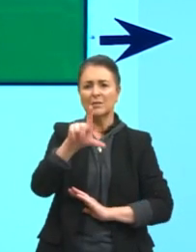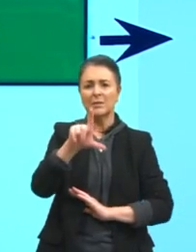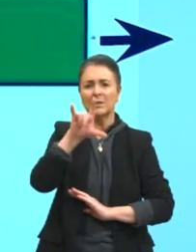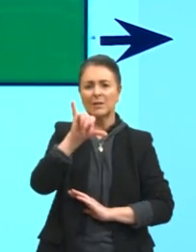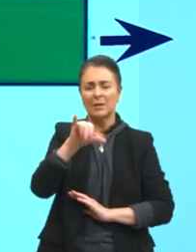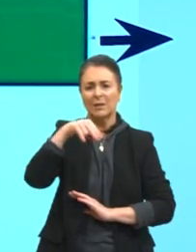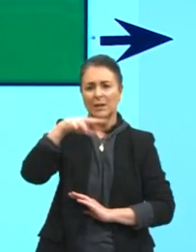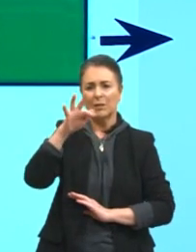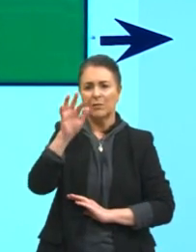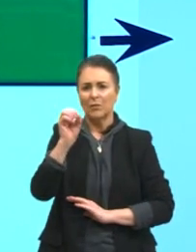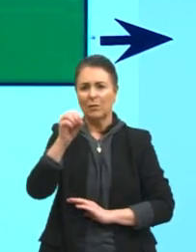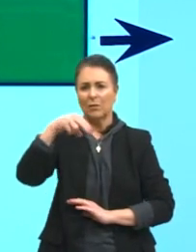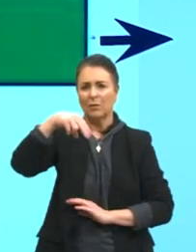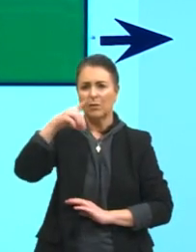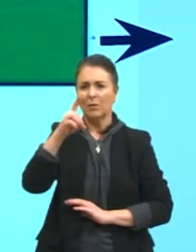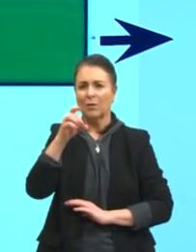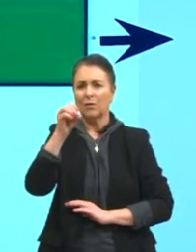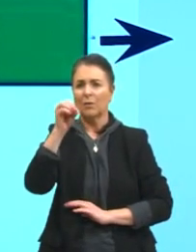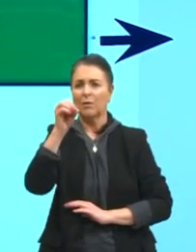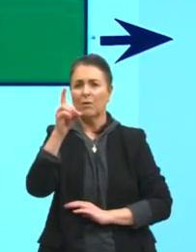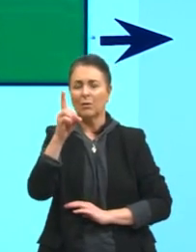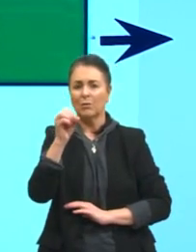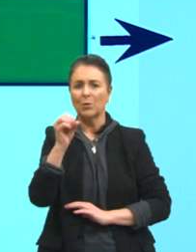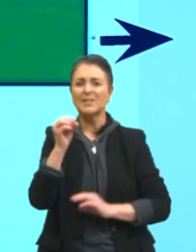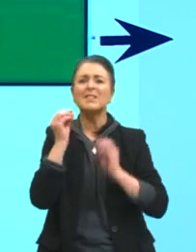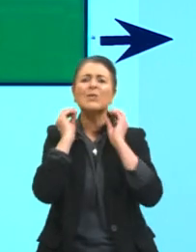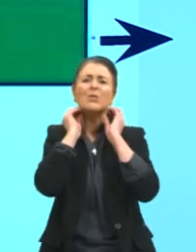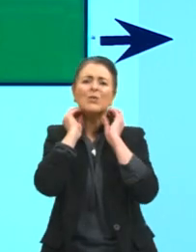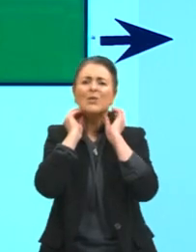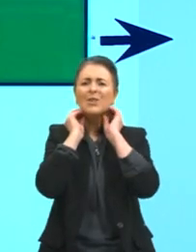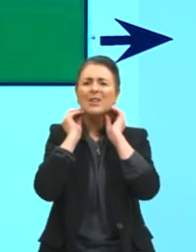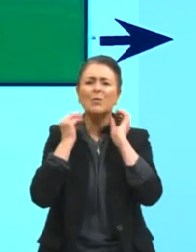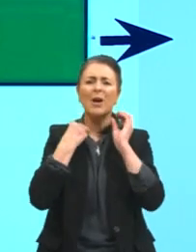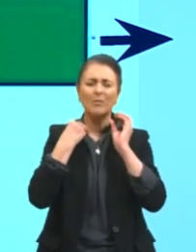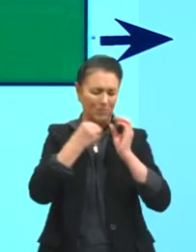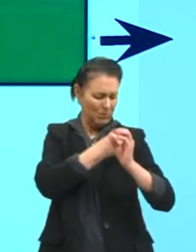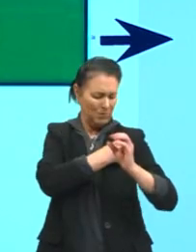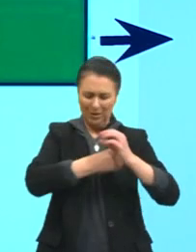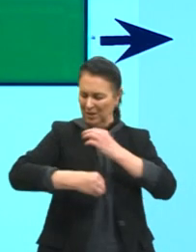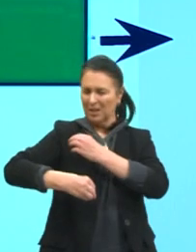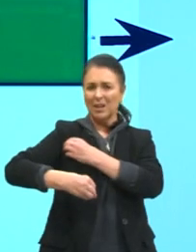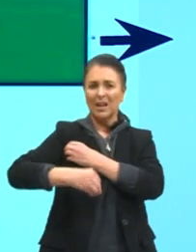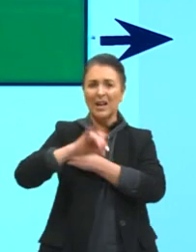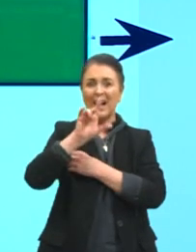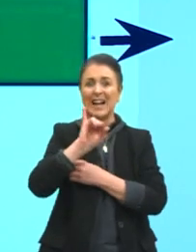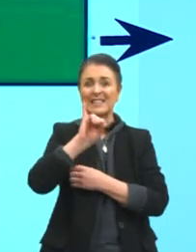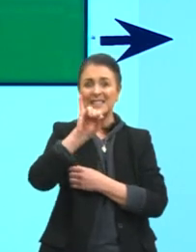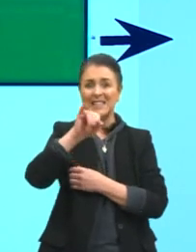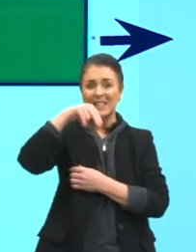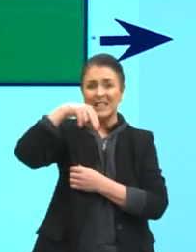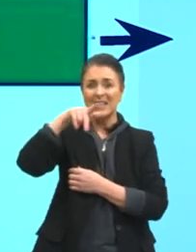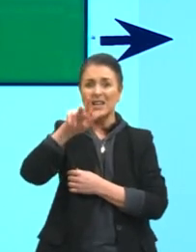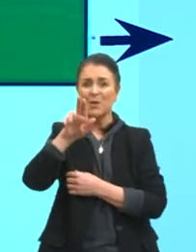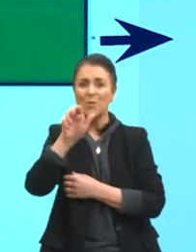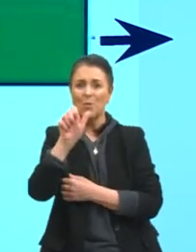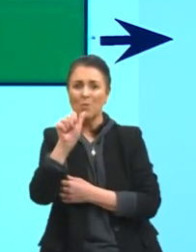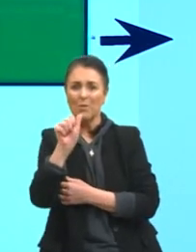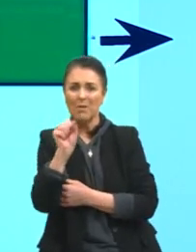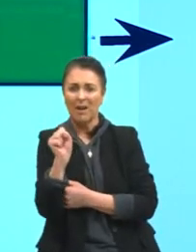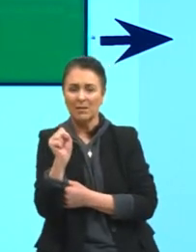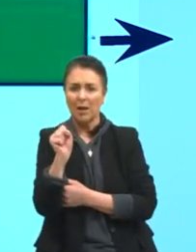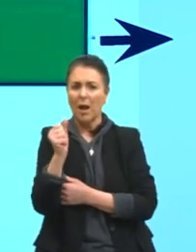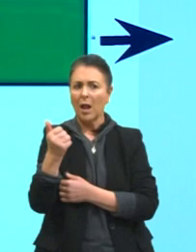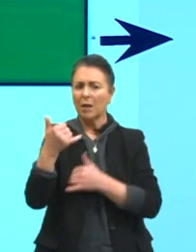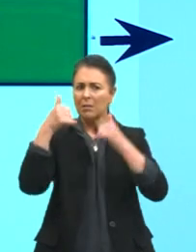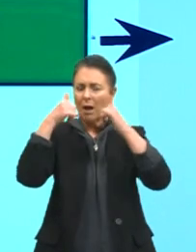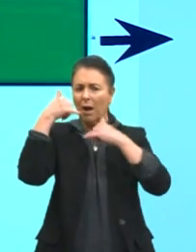linfonodos que são as famosas línguas para quando incha uma íngua como dói né Então tá avisando que